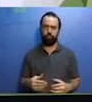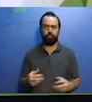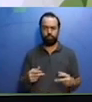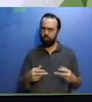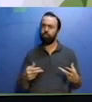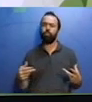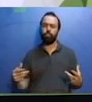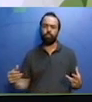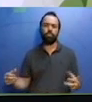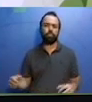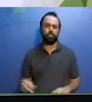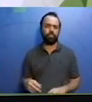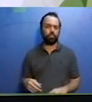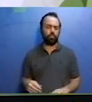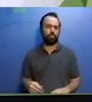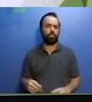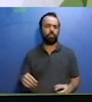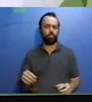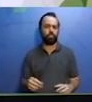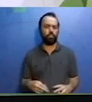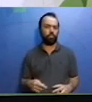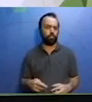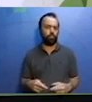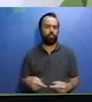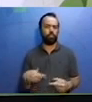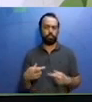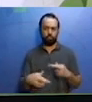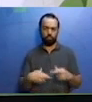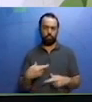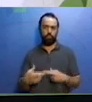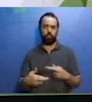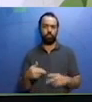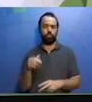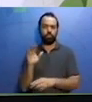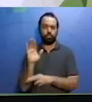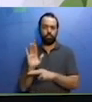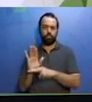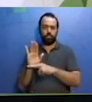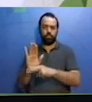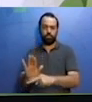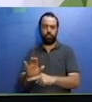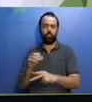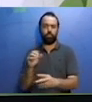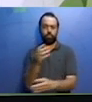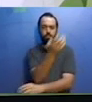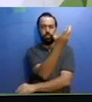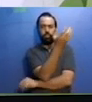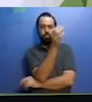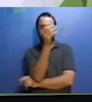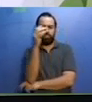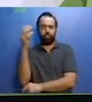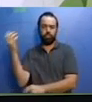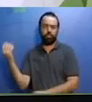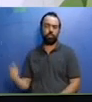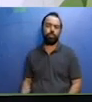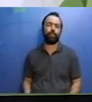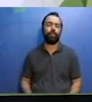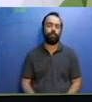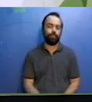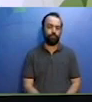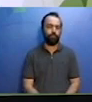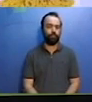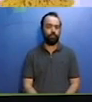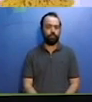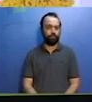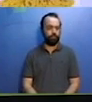motivos, a reciclagem ela é um beneficiamento, protege o meio ambiente de uma maneira geral.